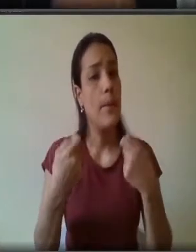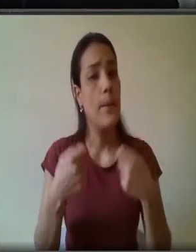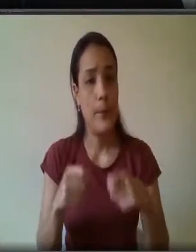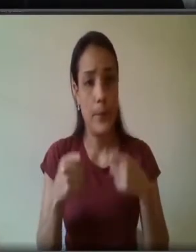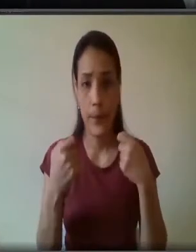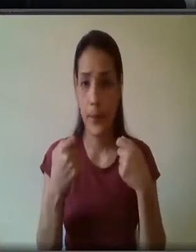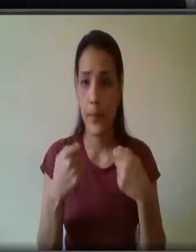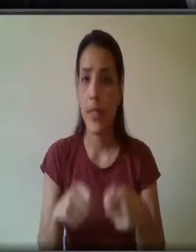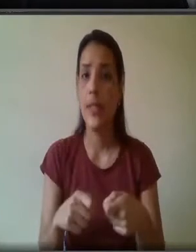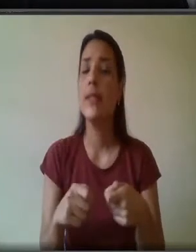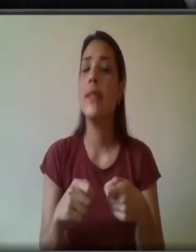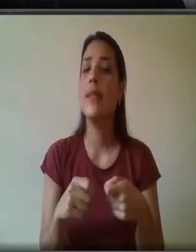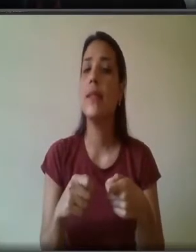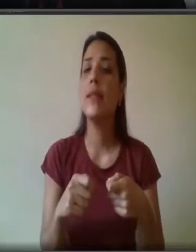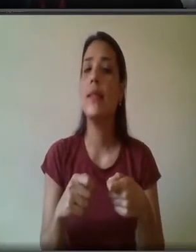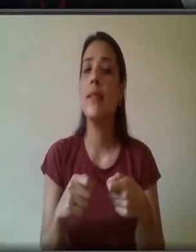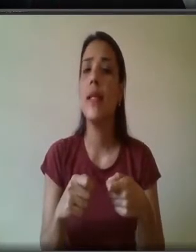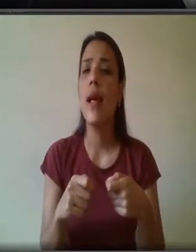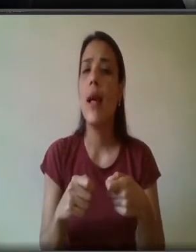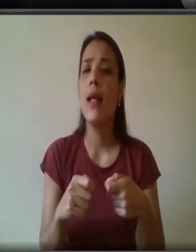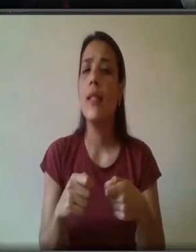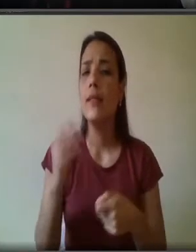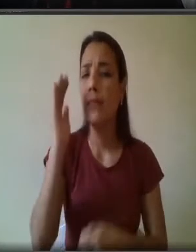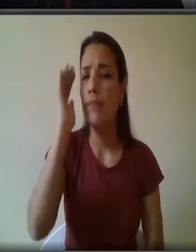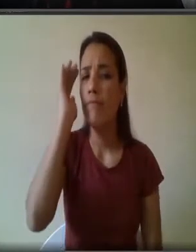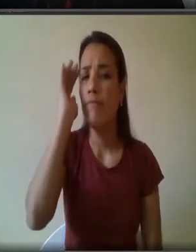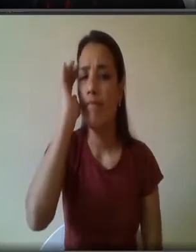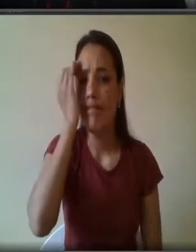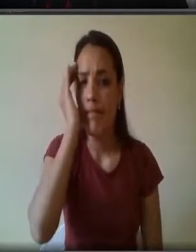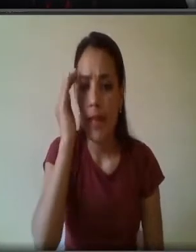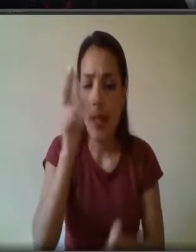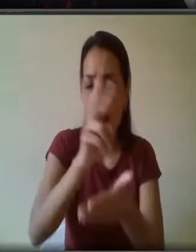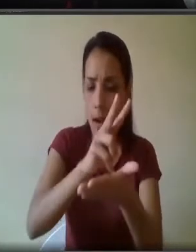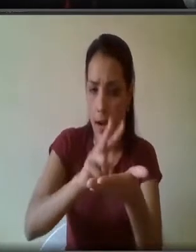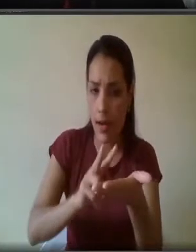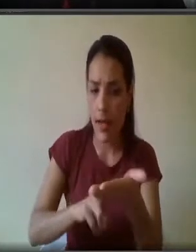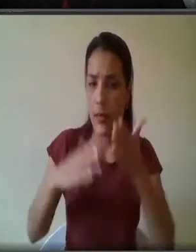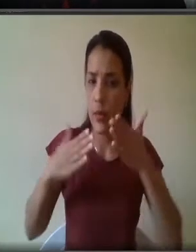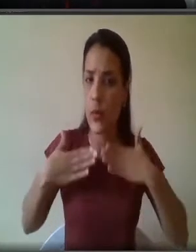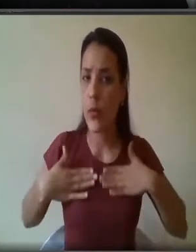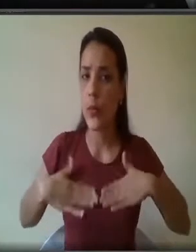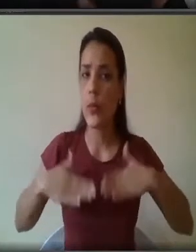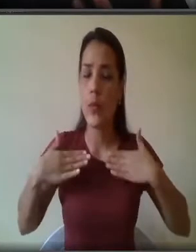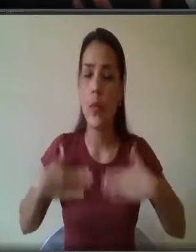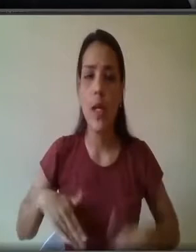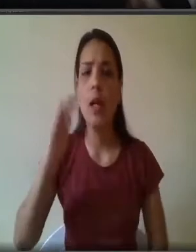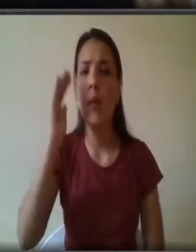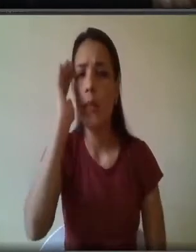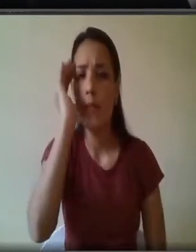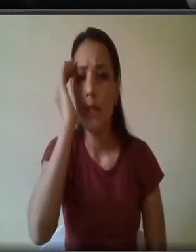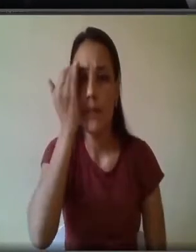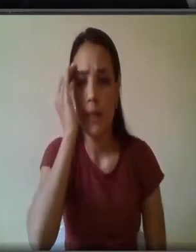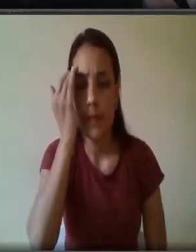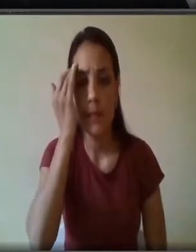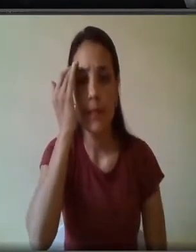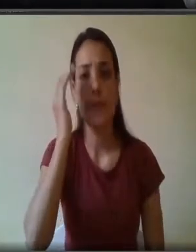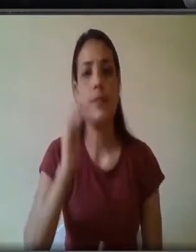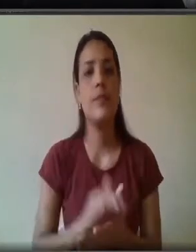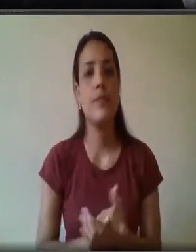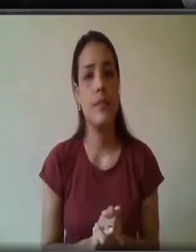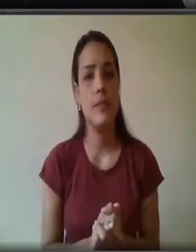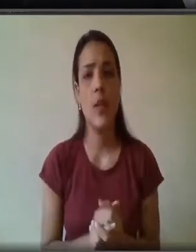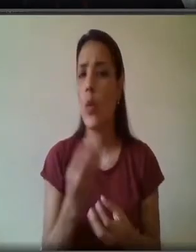a capacidade interpretativa da prova. Então, como a gente enfrenta